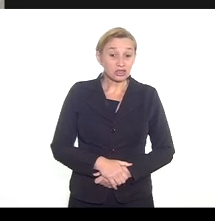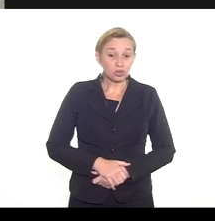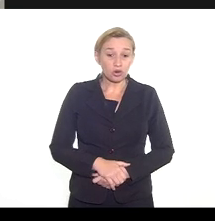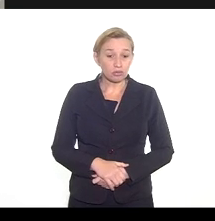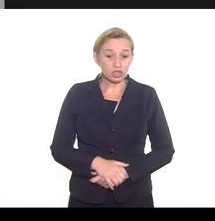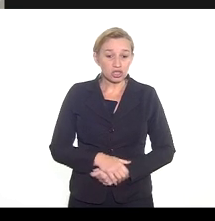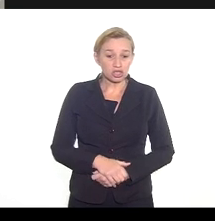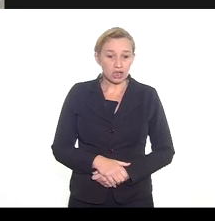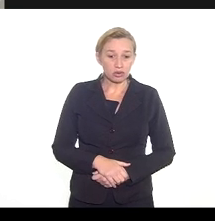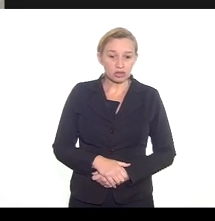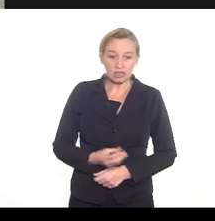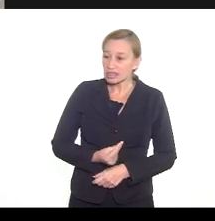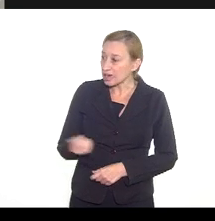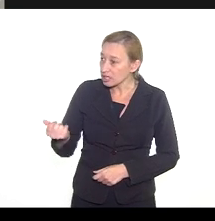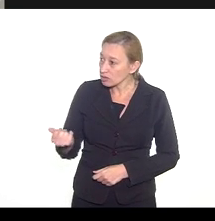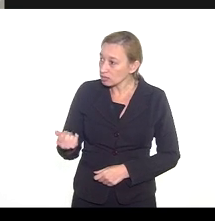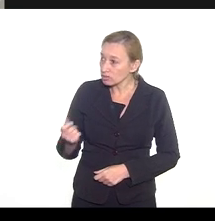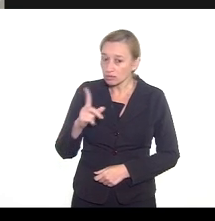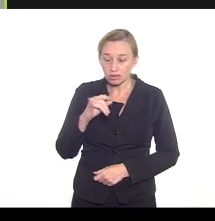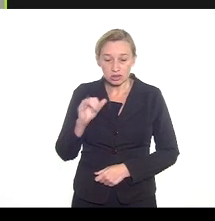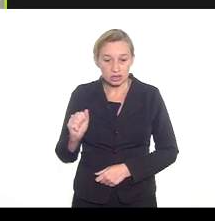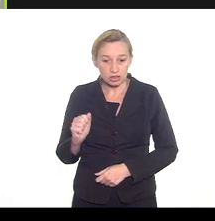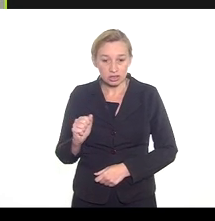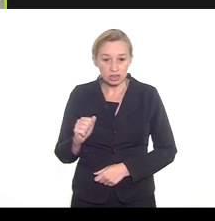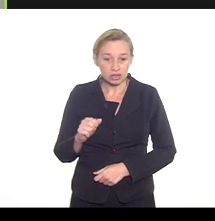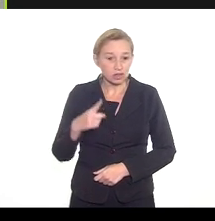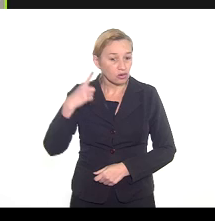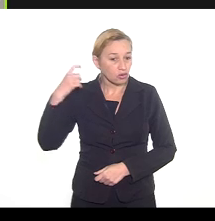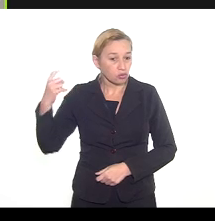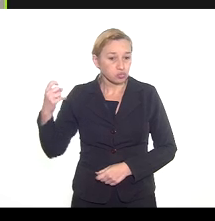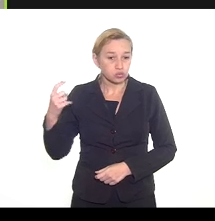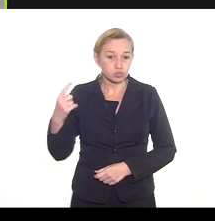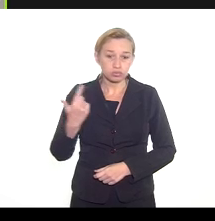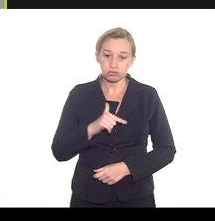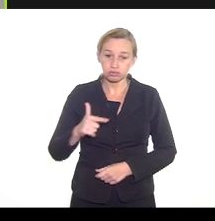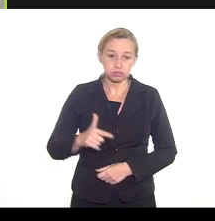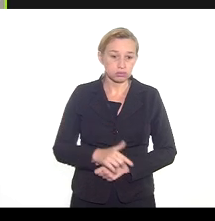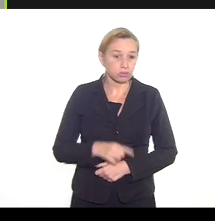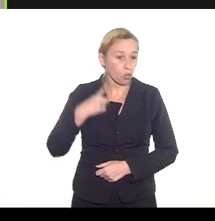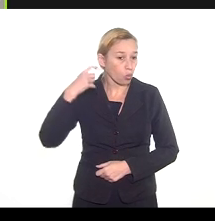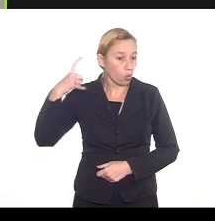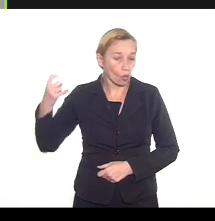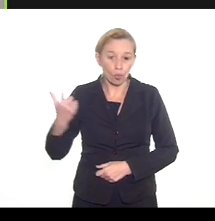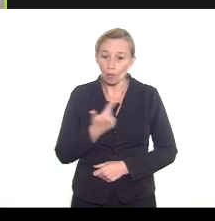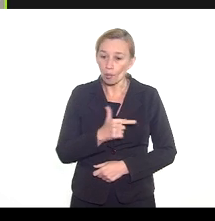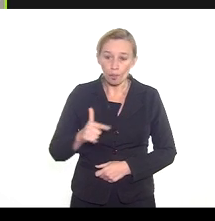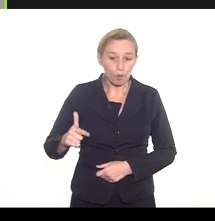A Glória saiu, Luciana? Está sem som, Glória.